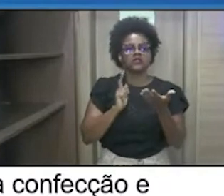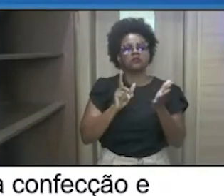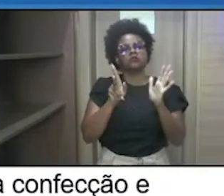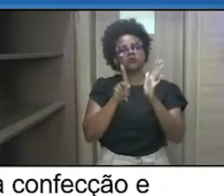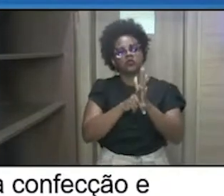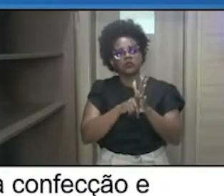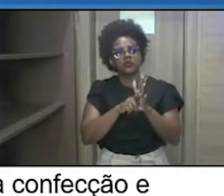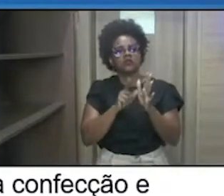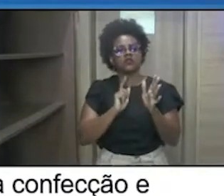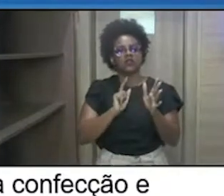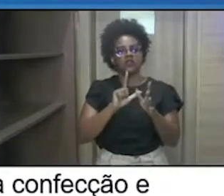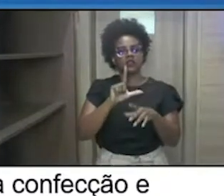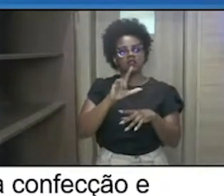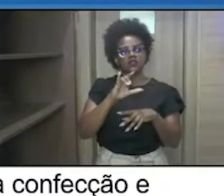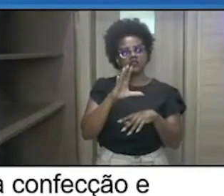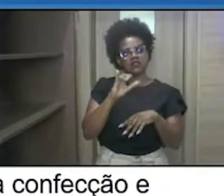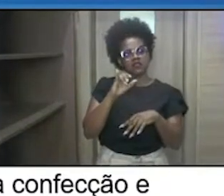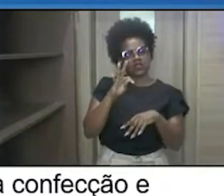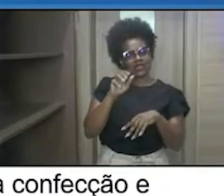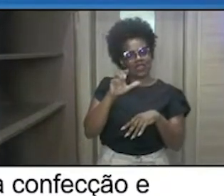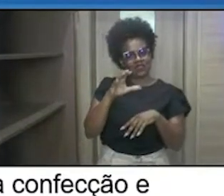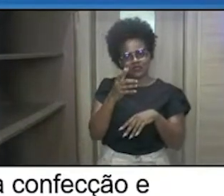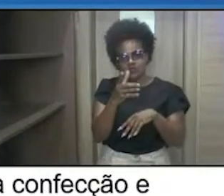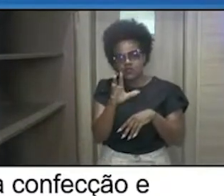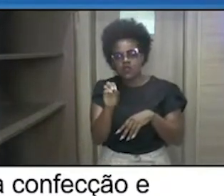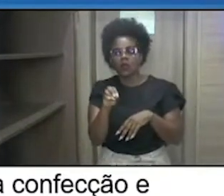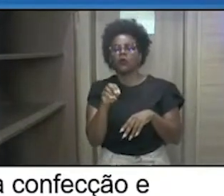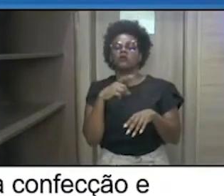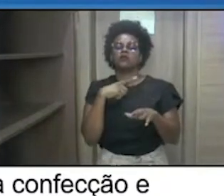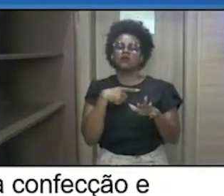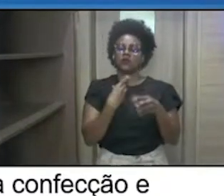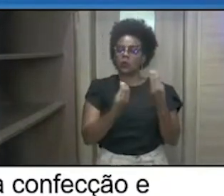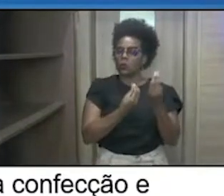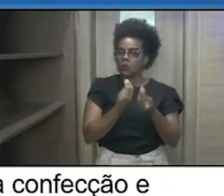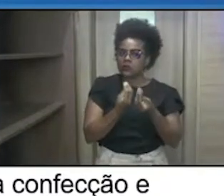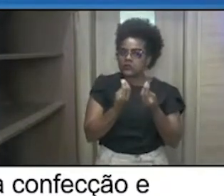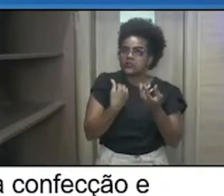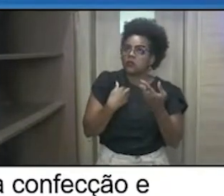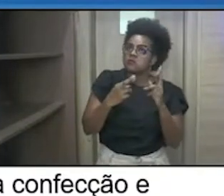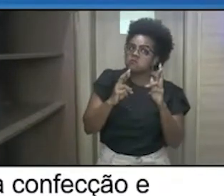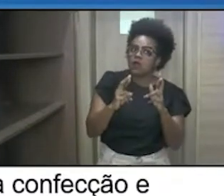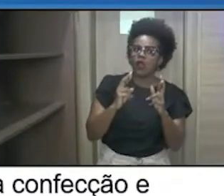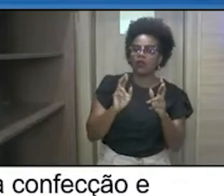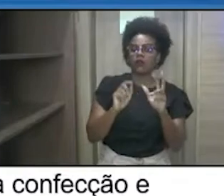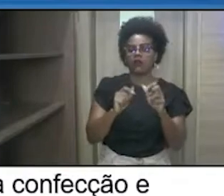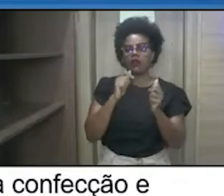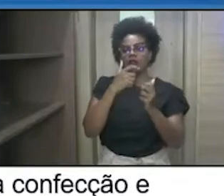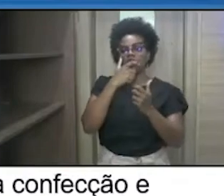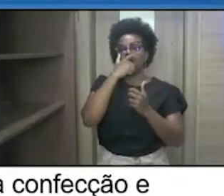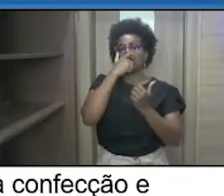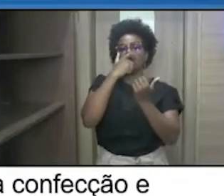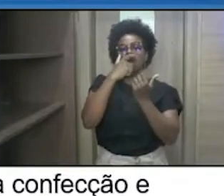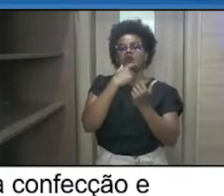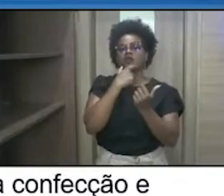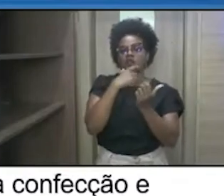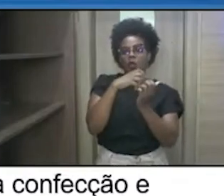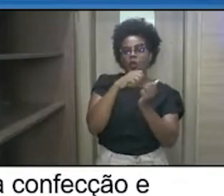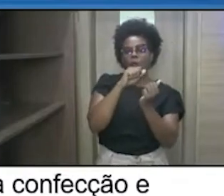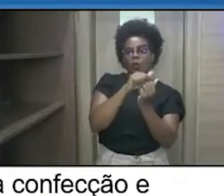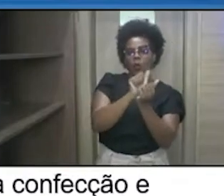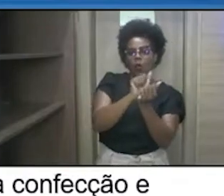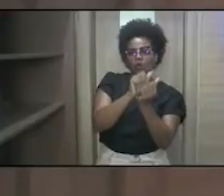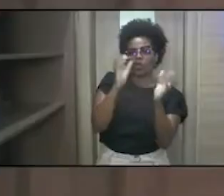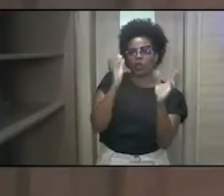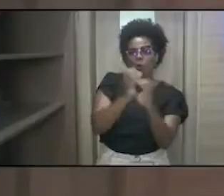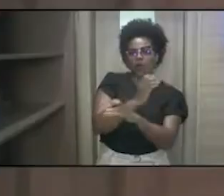lógica da licitação, o padrão dessa oferta, de como se espera que essa prótese total ou parcial